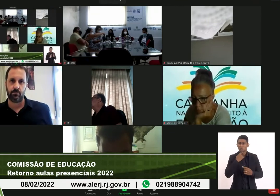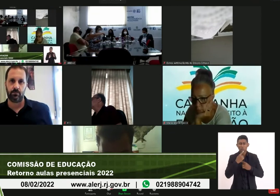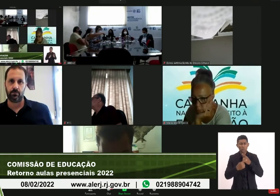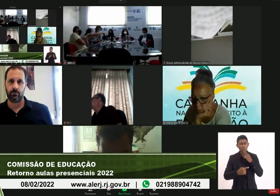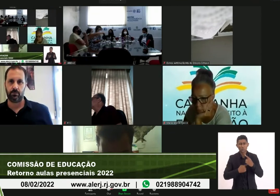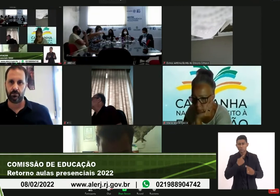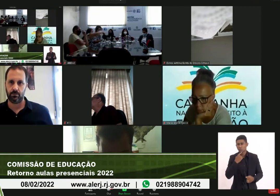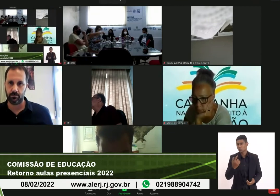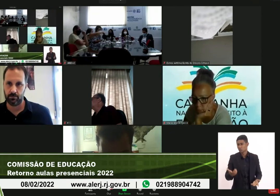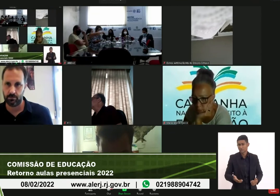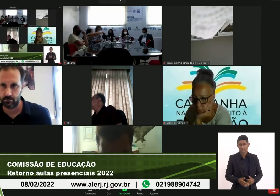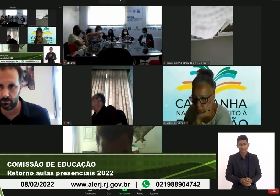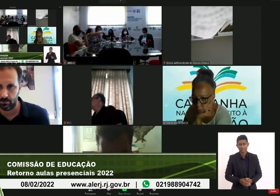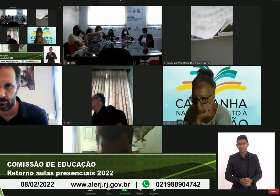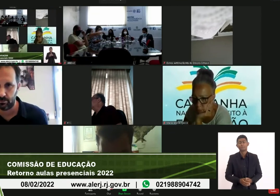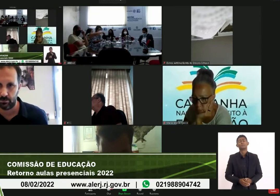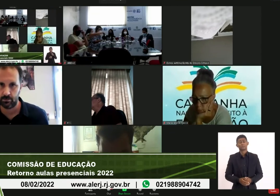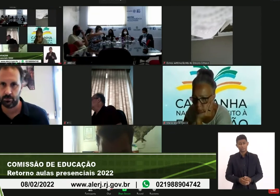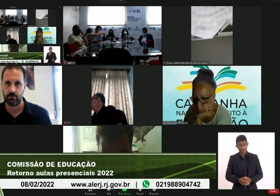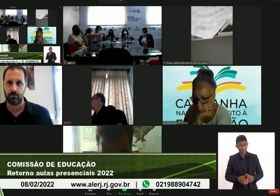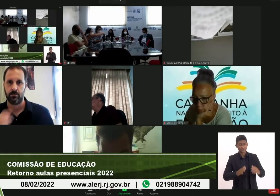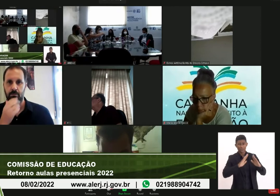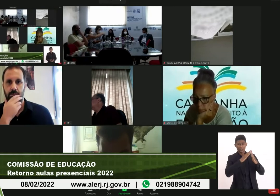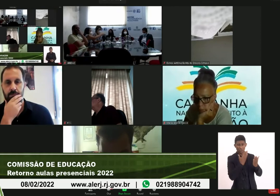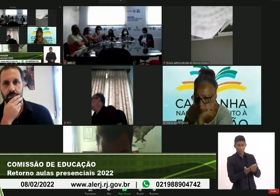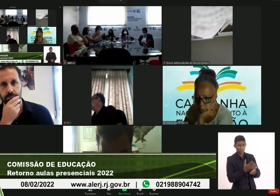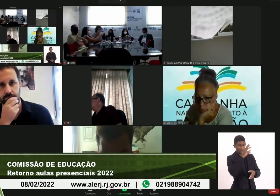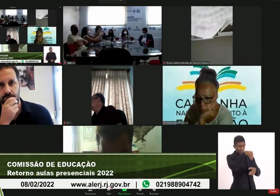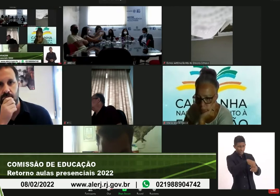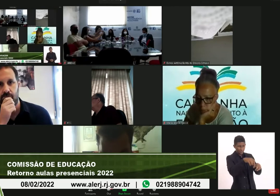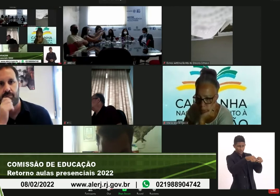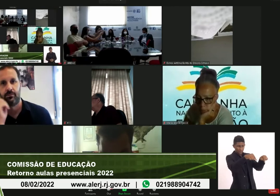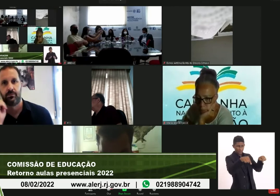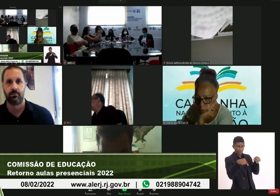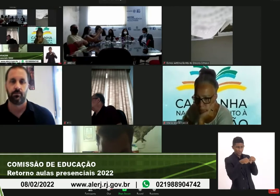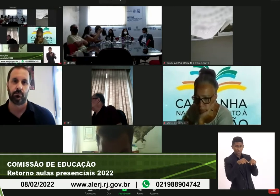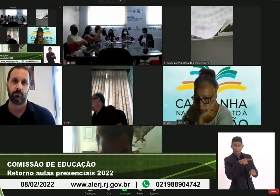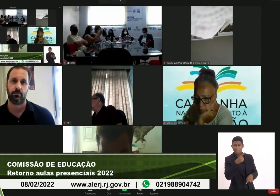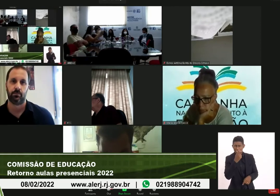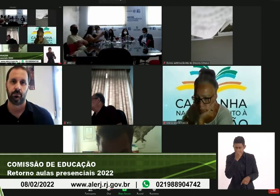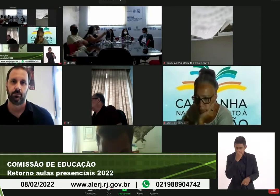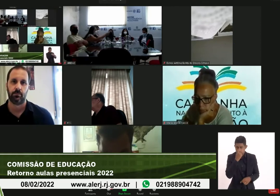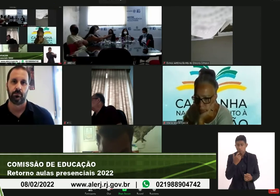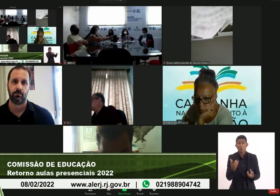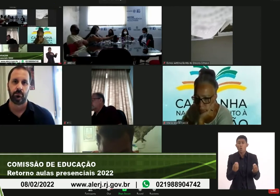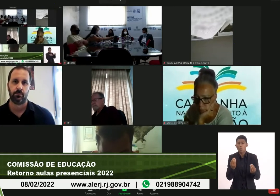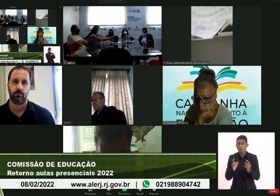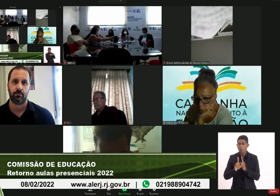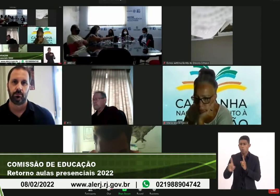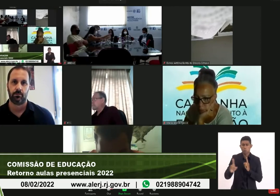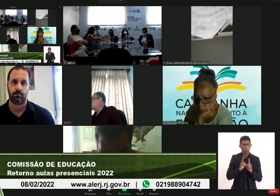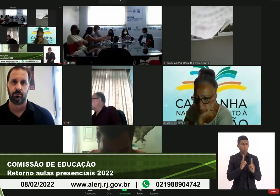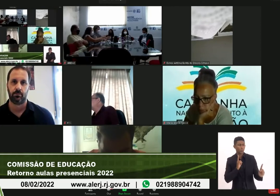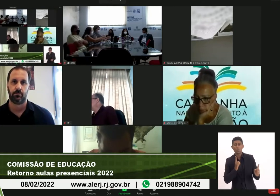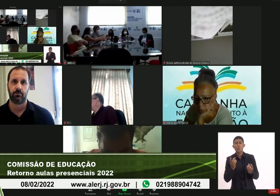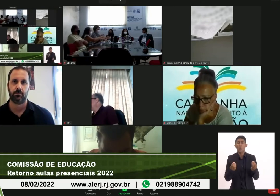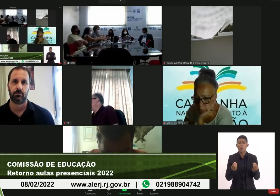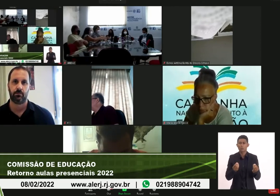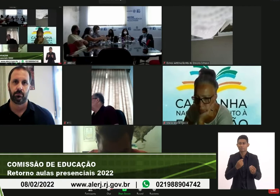aqui. Nós temos superlotação nas salas de aula. Como é que a gente vai fazer um distanciamento? As